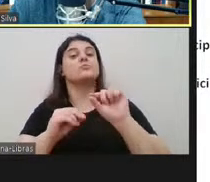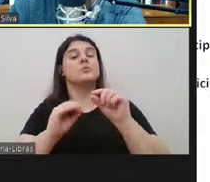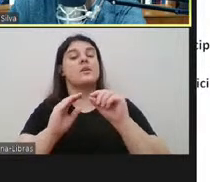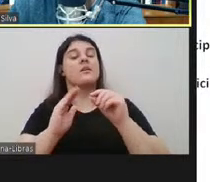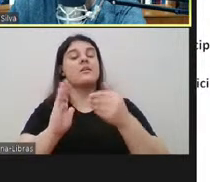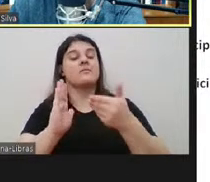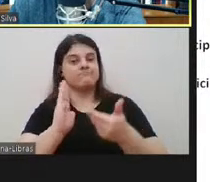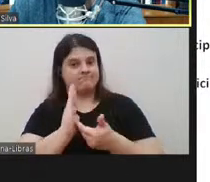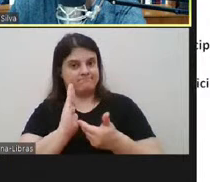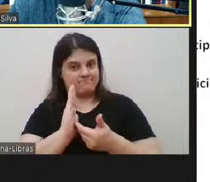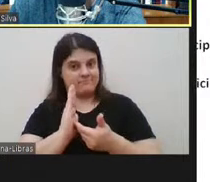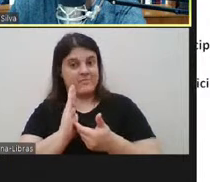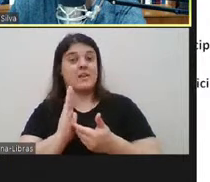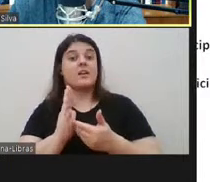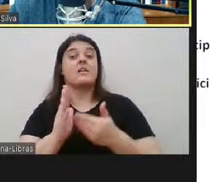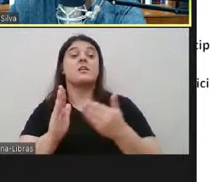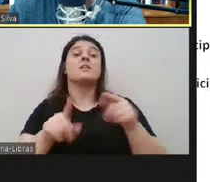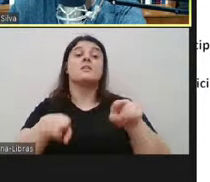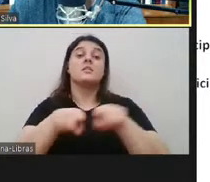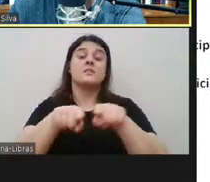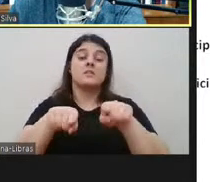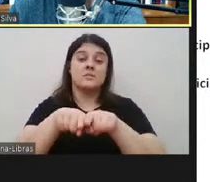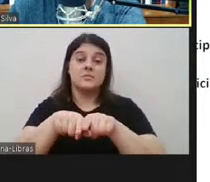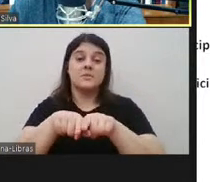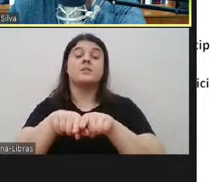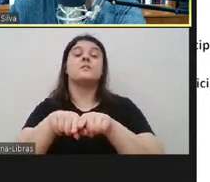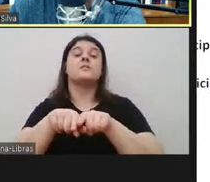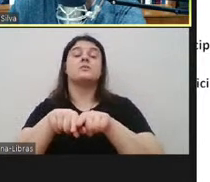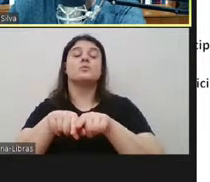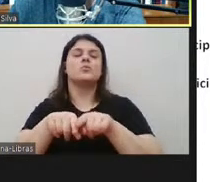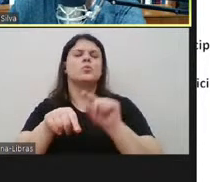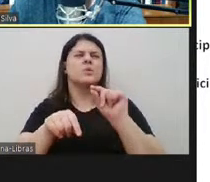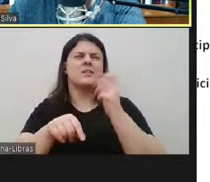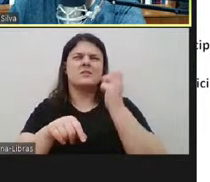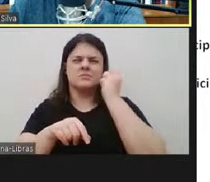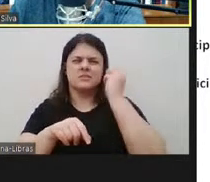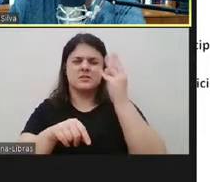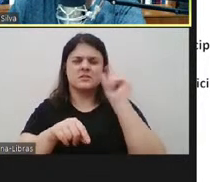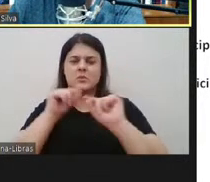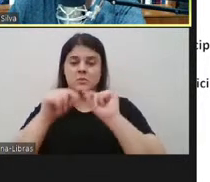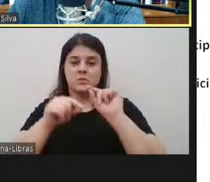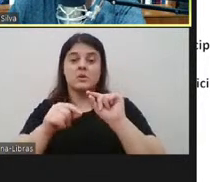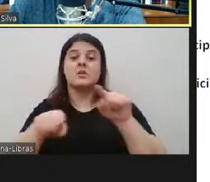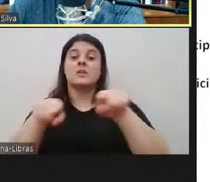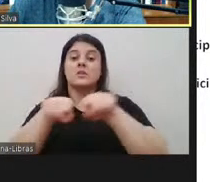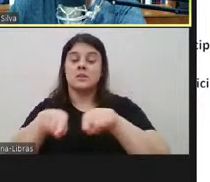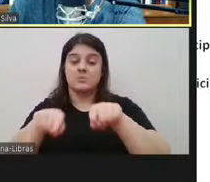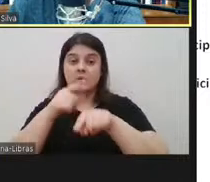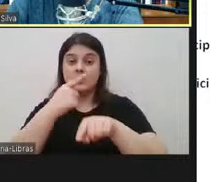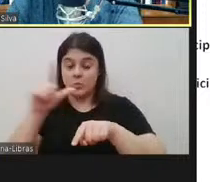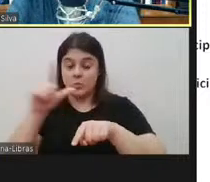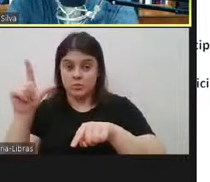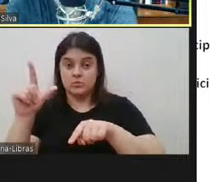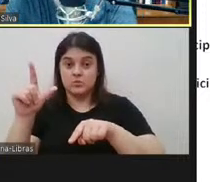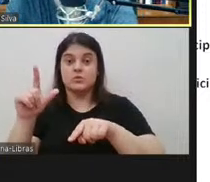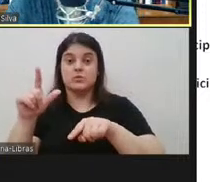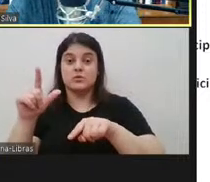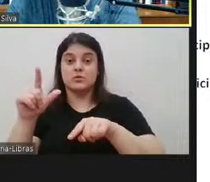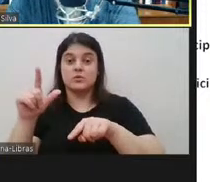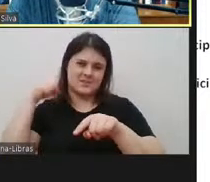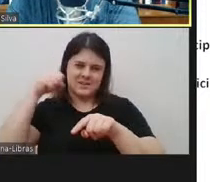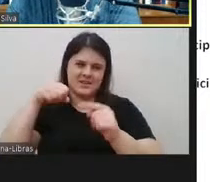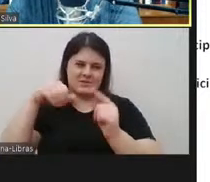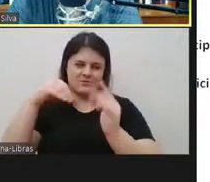dos deputados e o Senado Federal teve uma taxa de renovação não me lembro agora o percentual é altíssima também e ainda assim